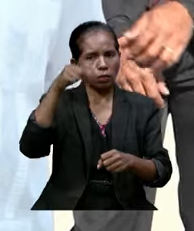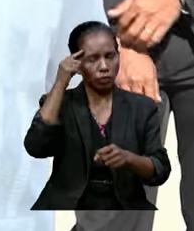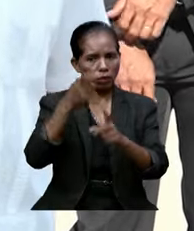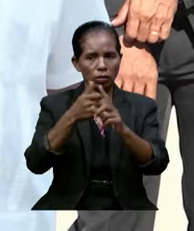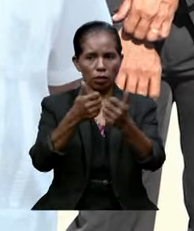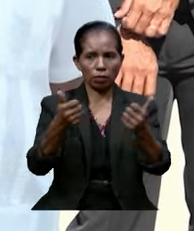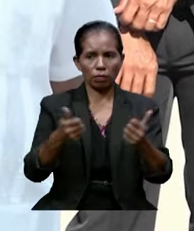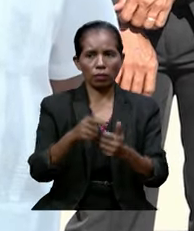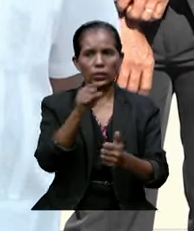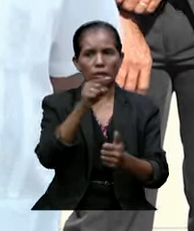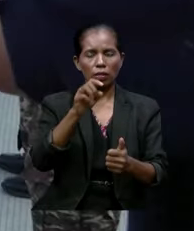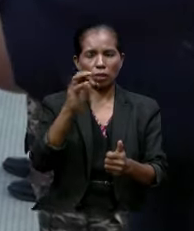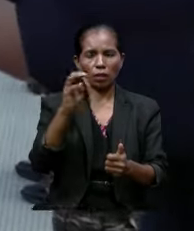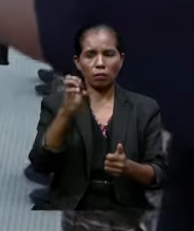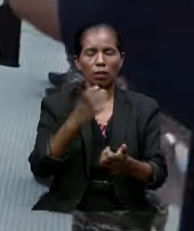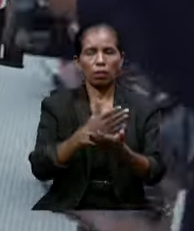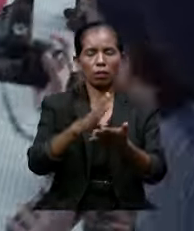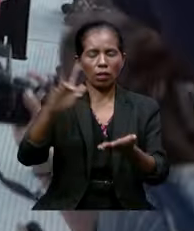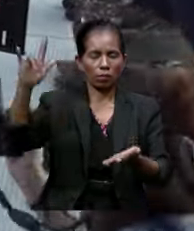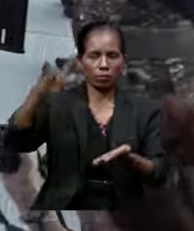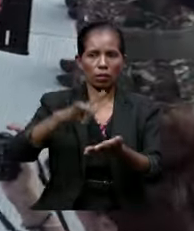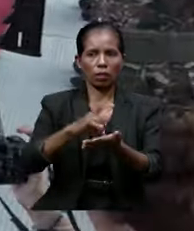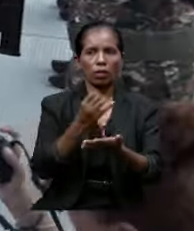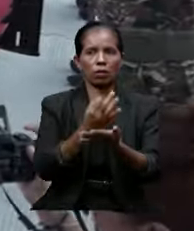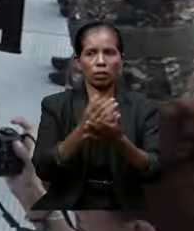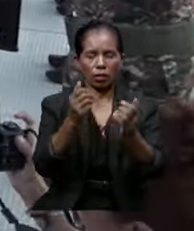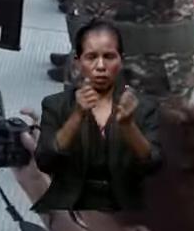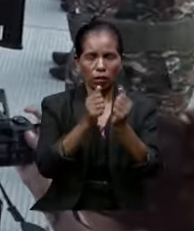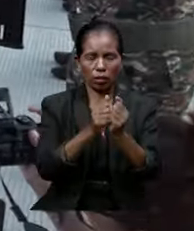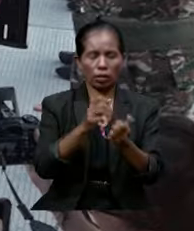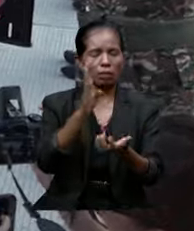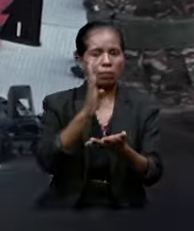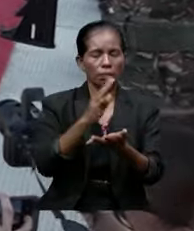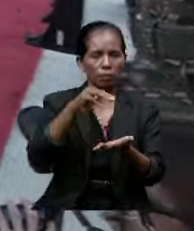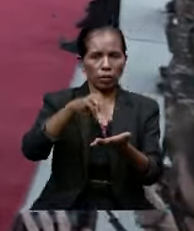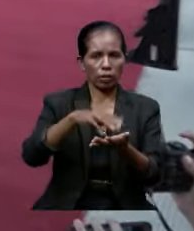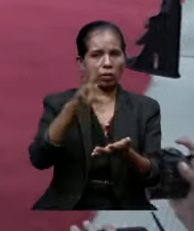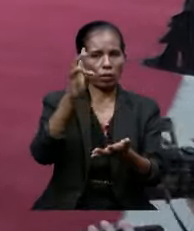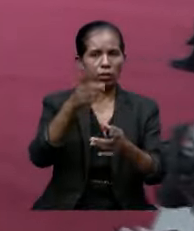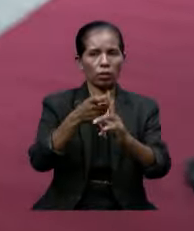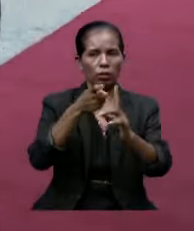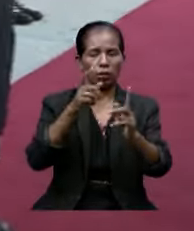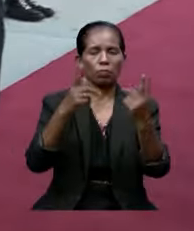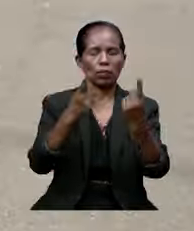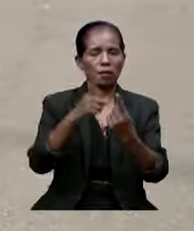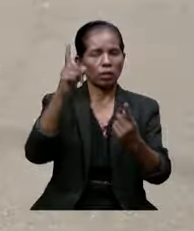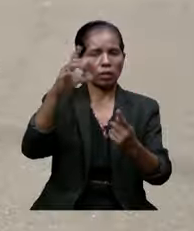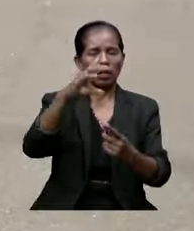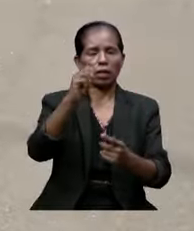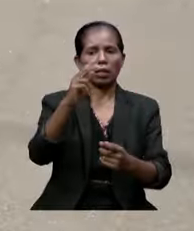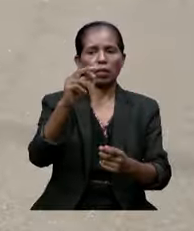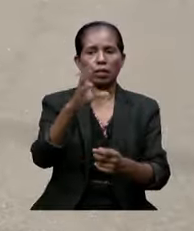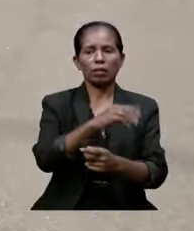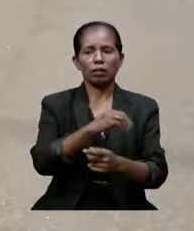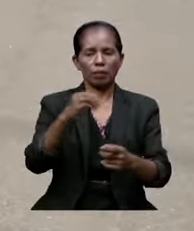autoridade rdsm sosa avião o montante dolar americano milhão rito ponto nem rússia empresa ida ea canadá o diálogo